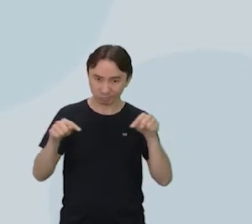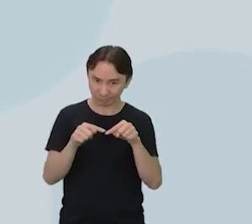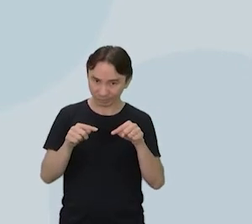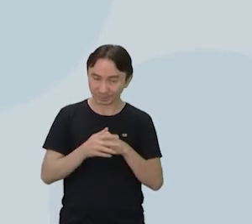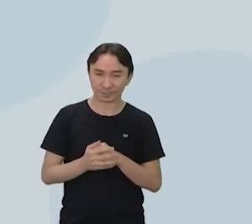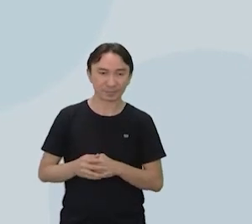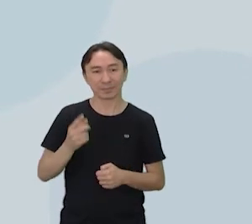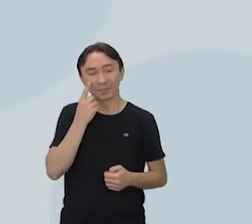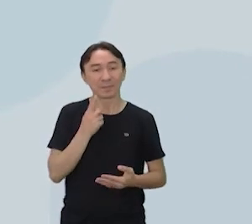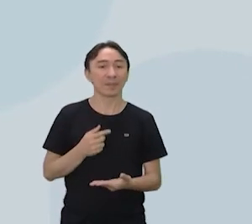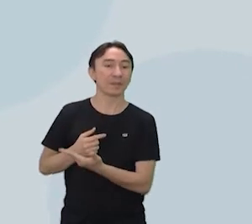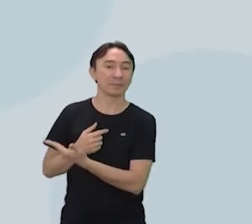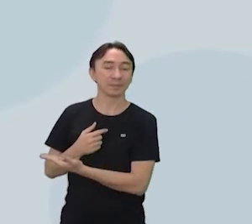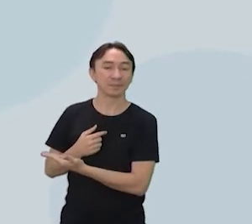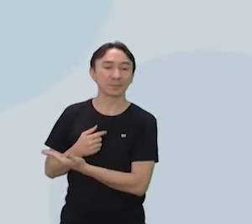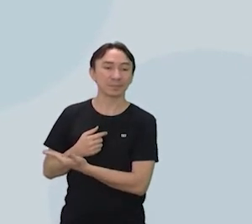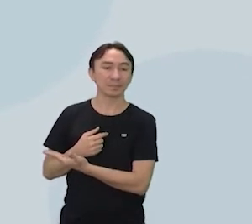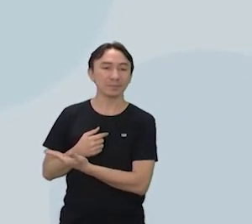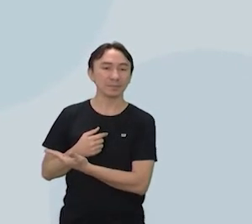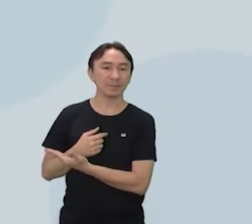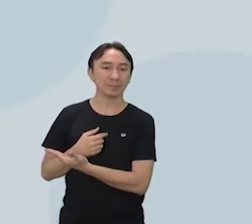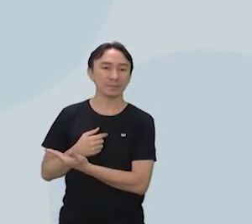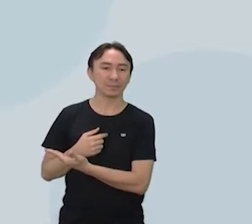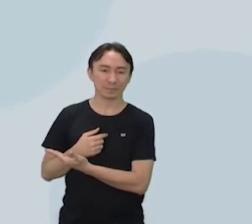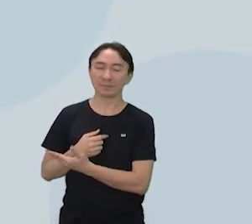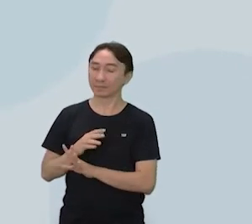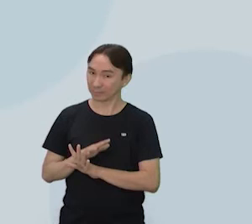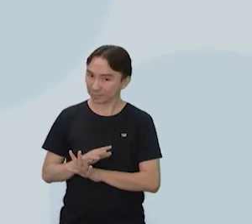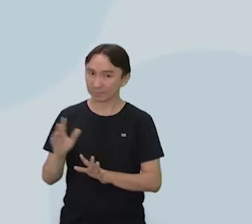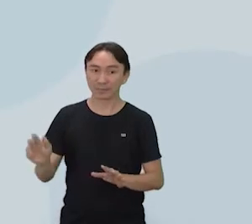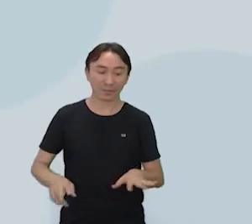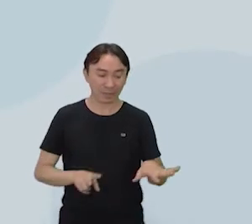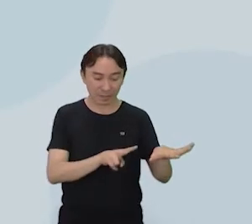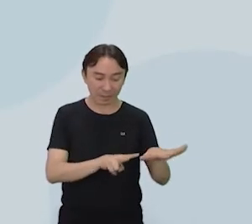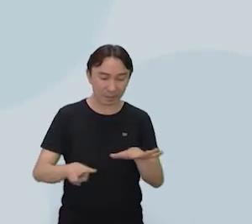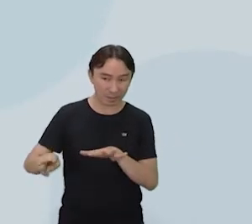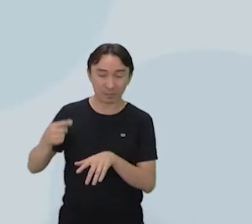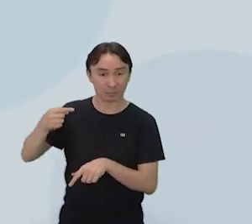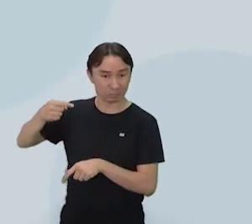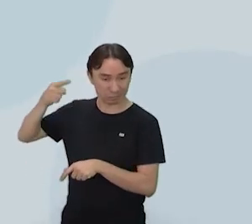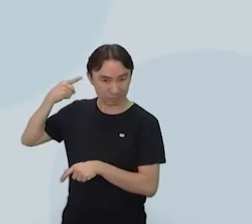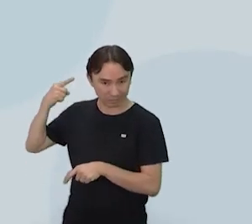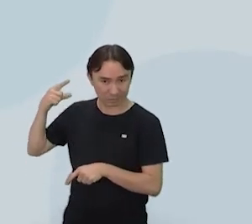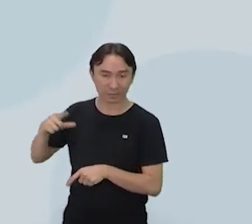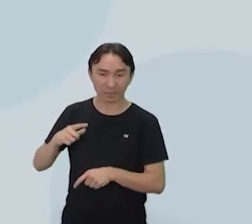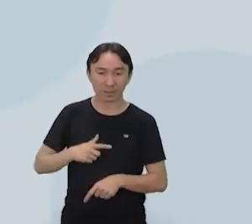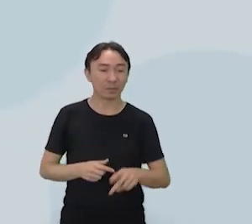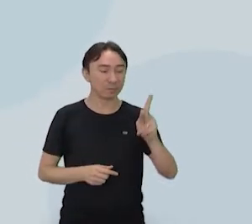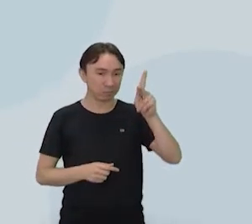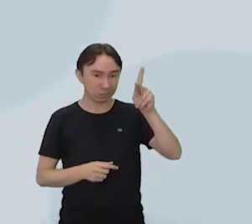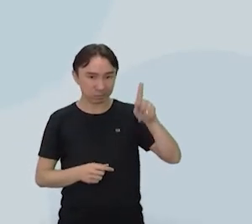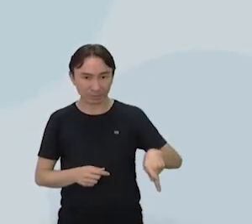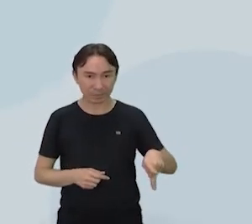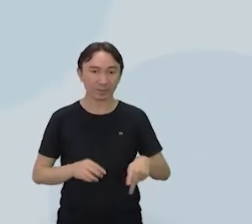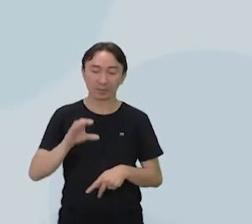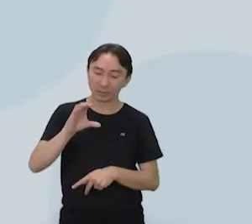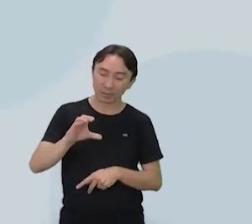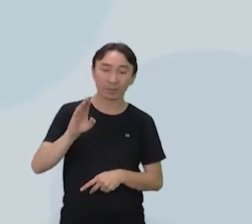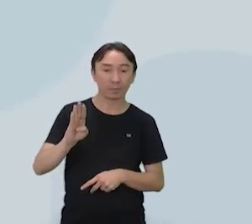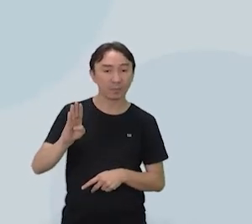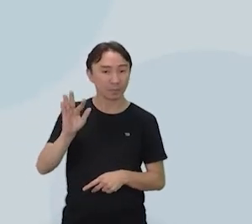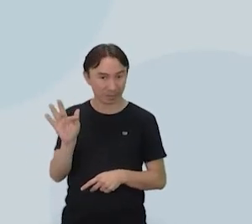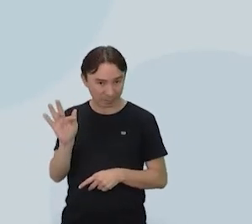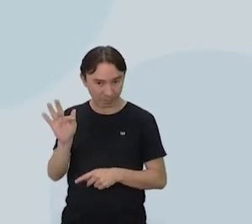lá, acompanhem comigo um trecho aí. Na última semana, o presidente da Confederação Brasileira de